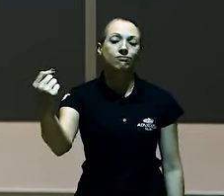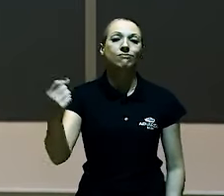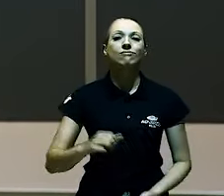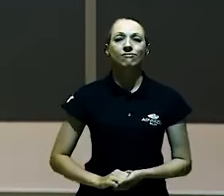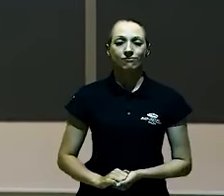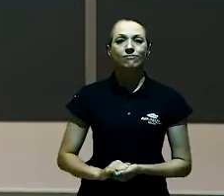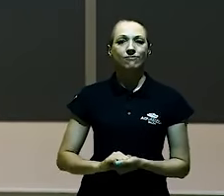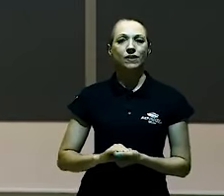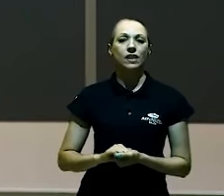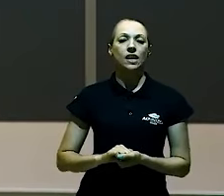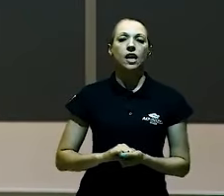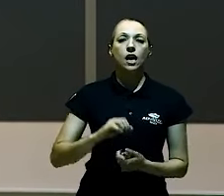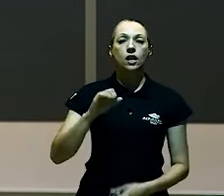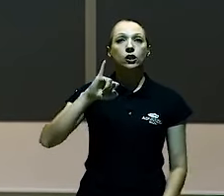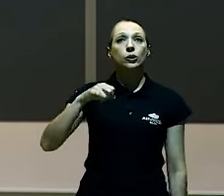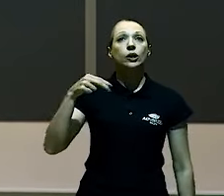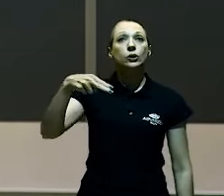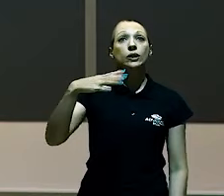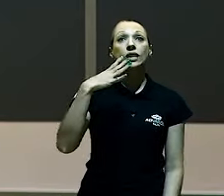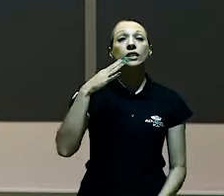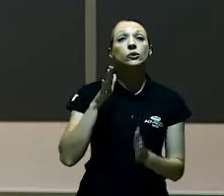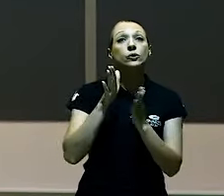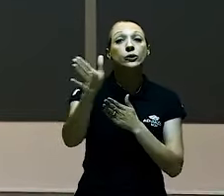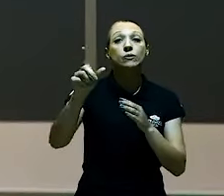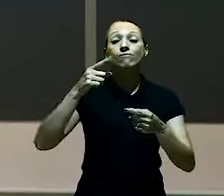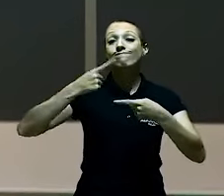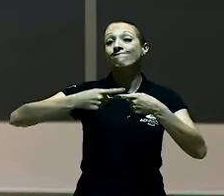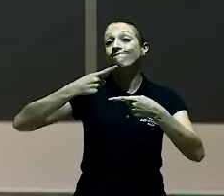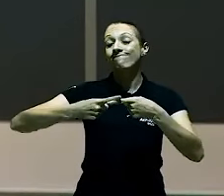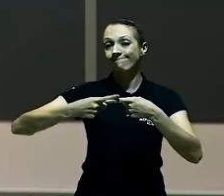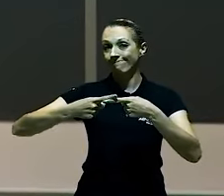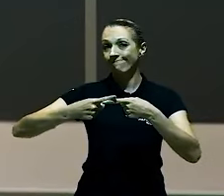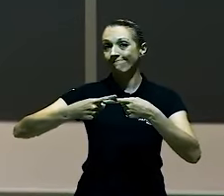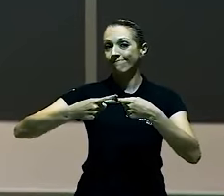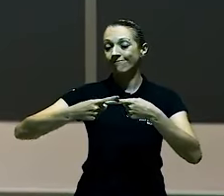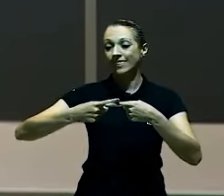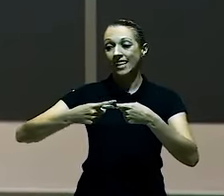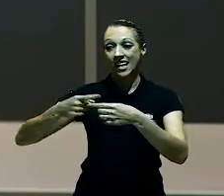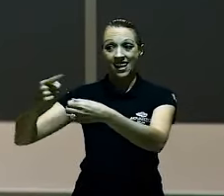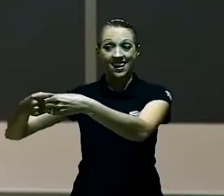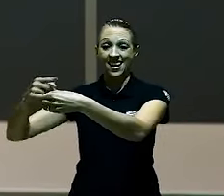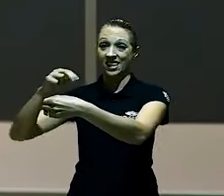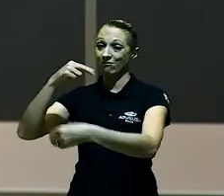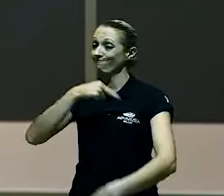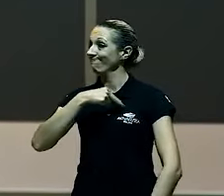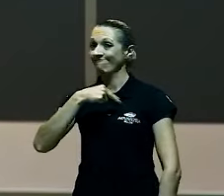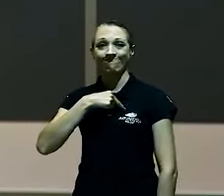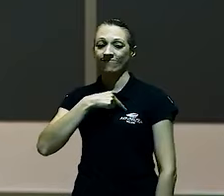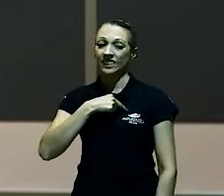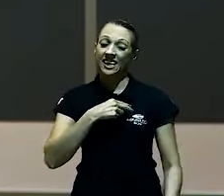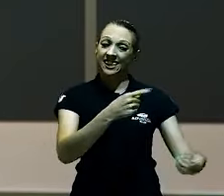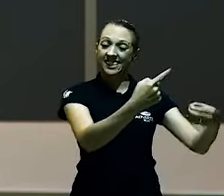Jonas para fugir de Deus e não atender o chamado de pregar e socorrer a cidade de Nínive foi não entender e